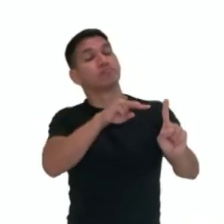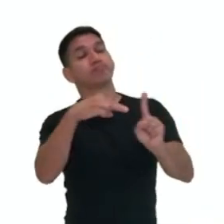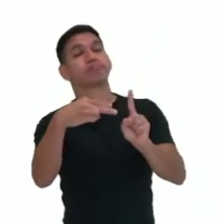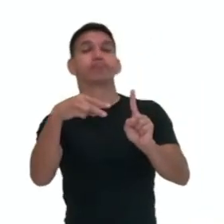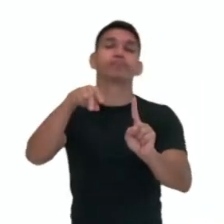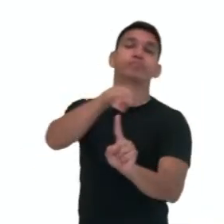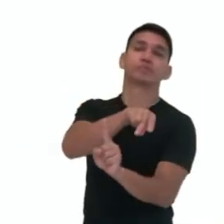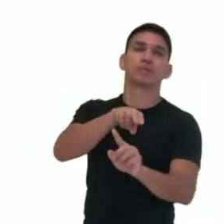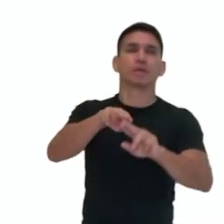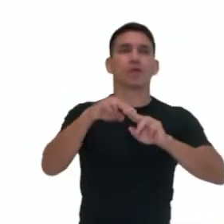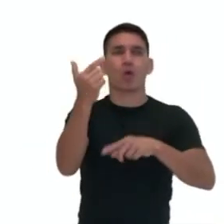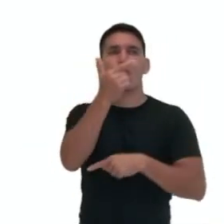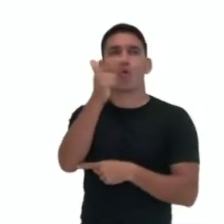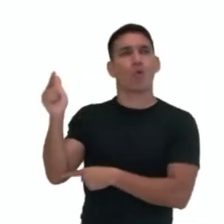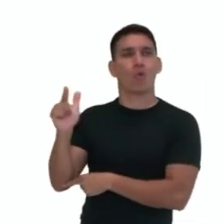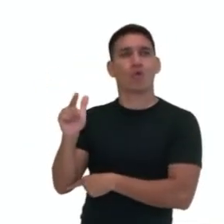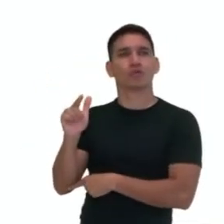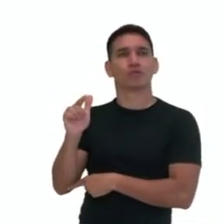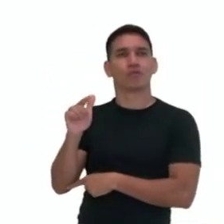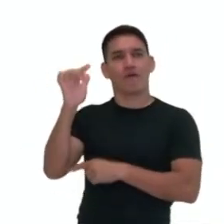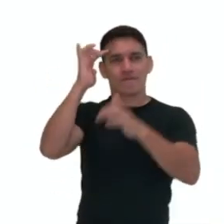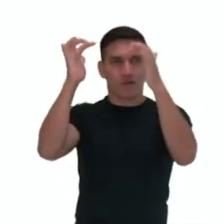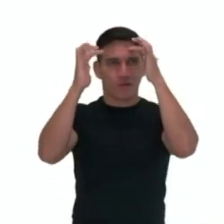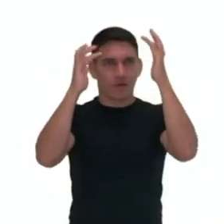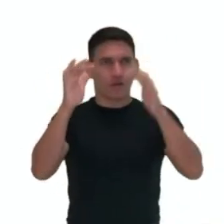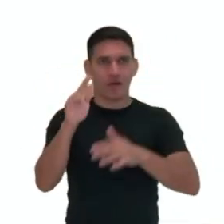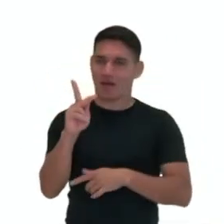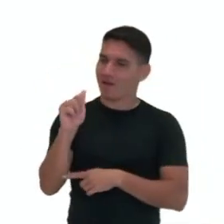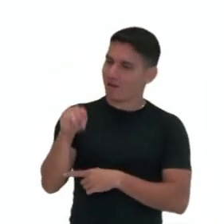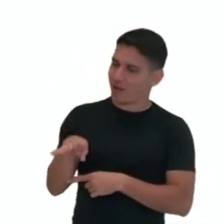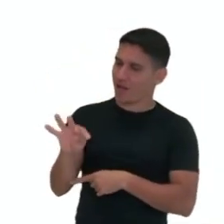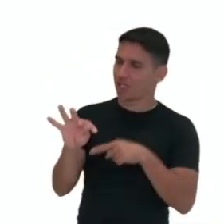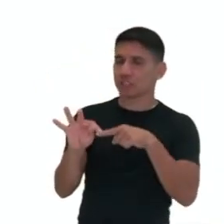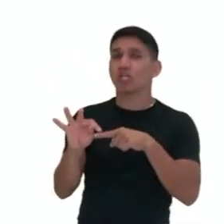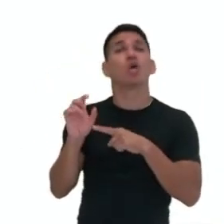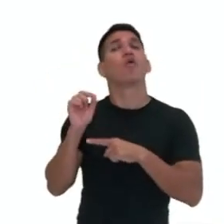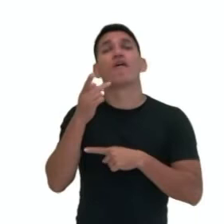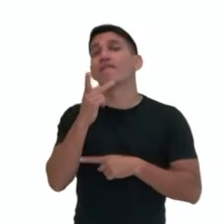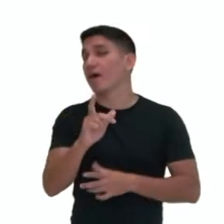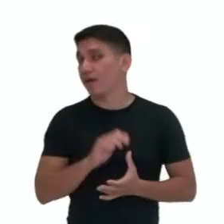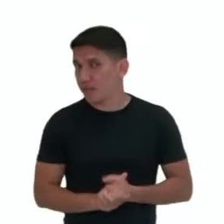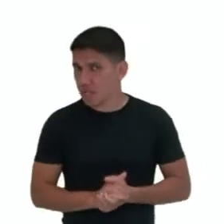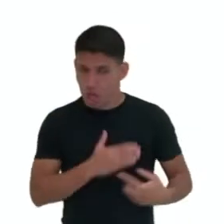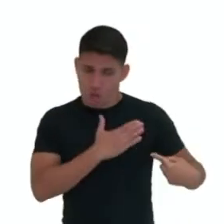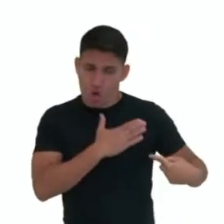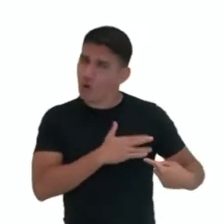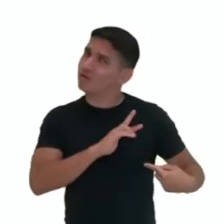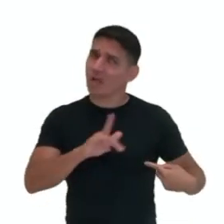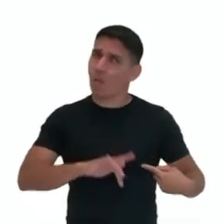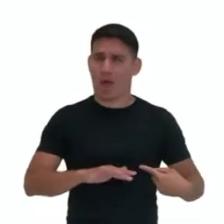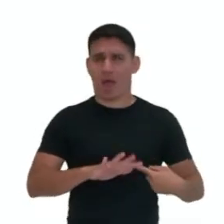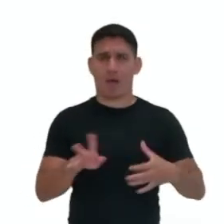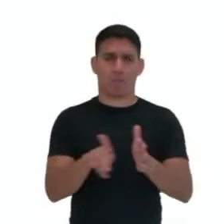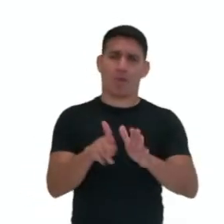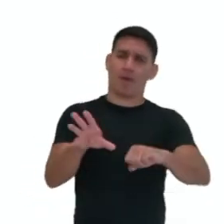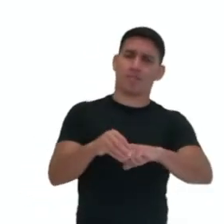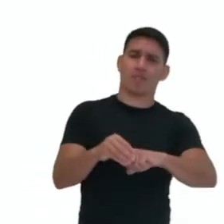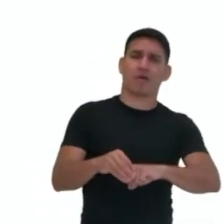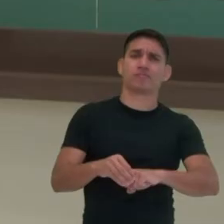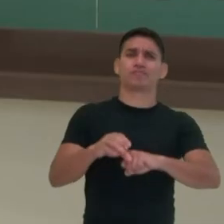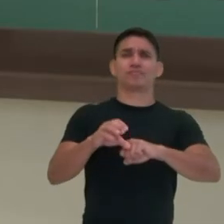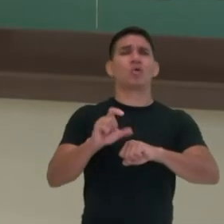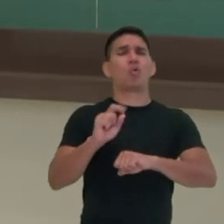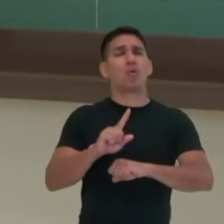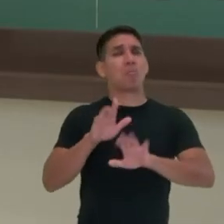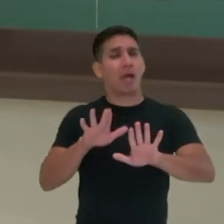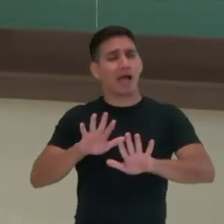filósofo Immanuel Kant, por sua vez, afirma que o juízo de gosto não é um juízo de conhecimento e por isso não é lógico,